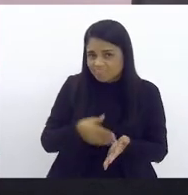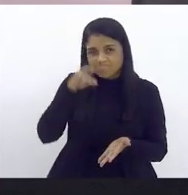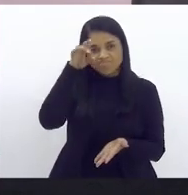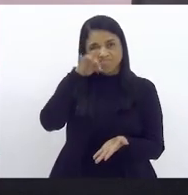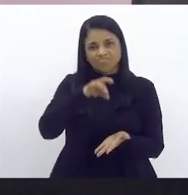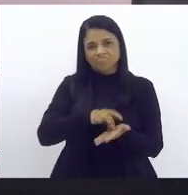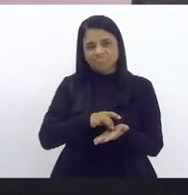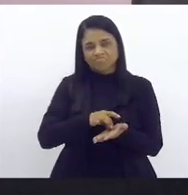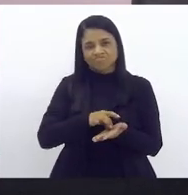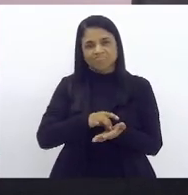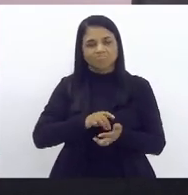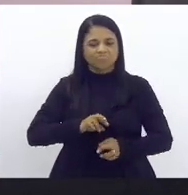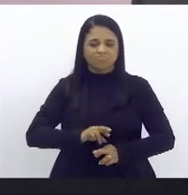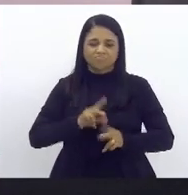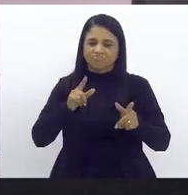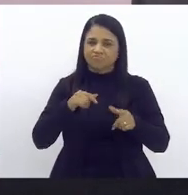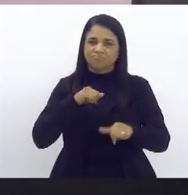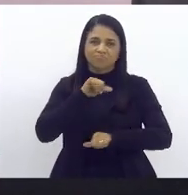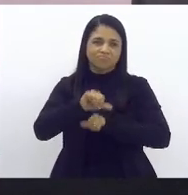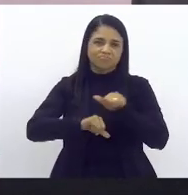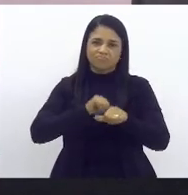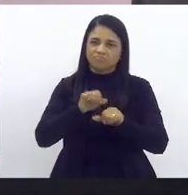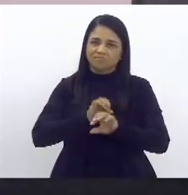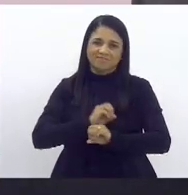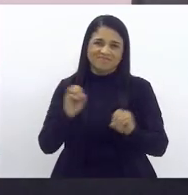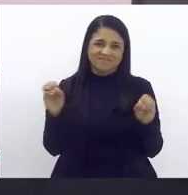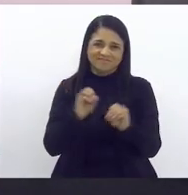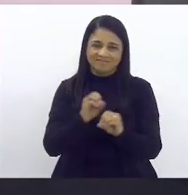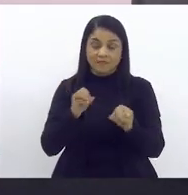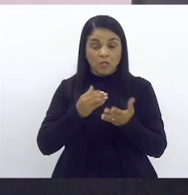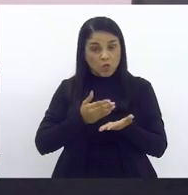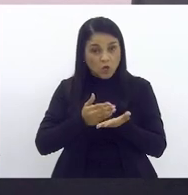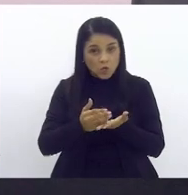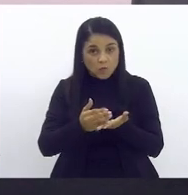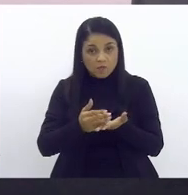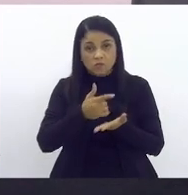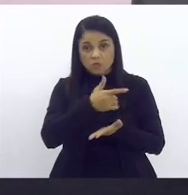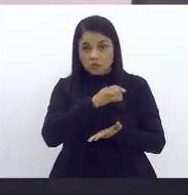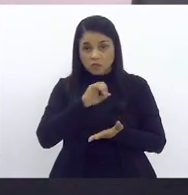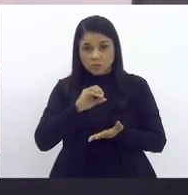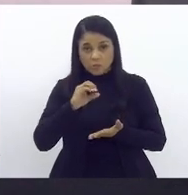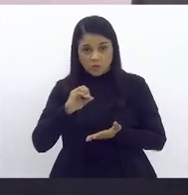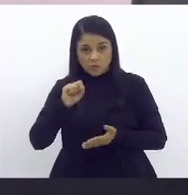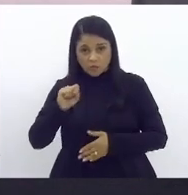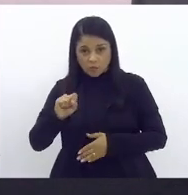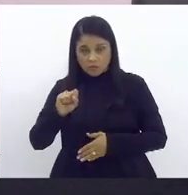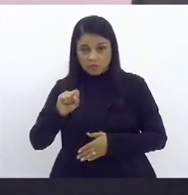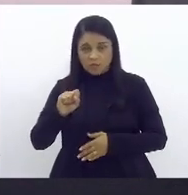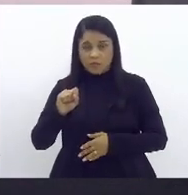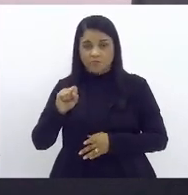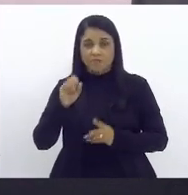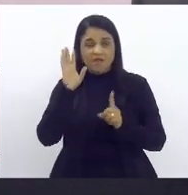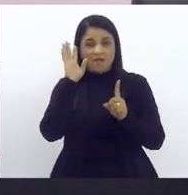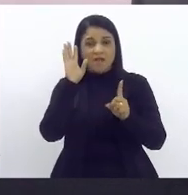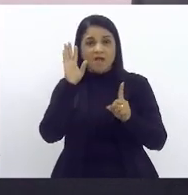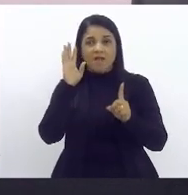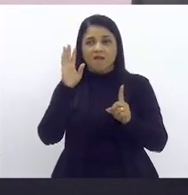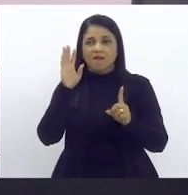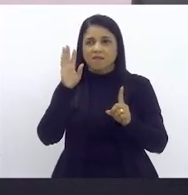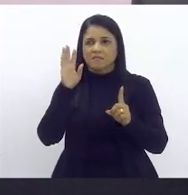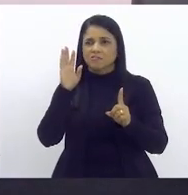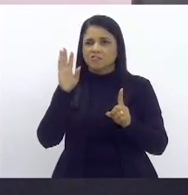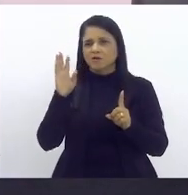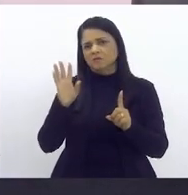mudou. Desde o nosso início, nós temos sido assediadas